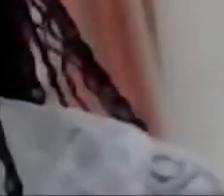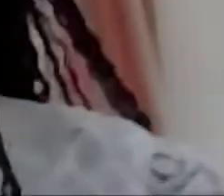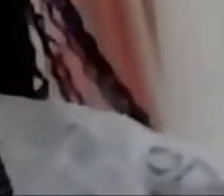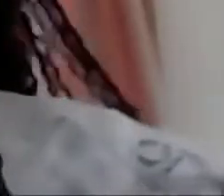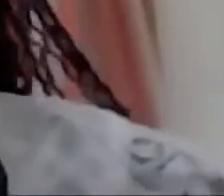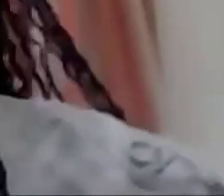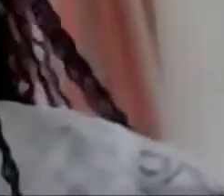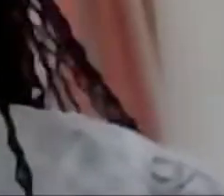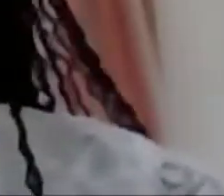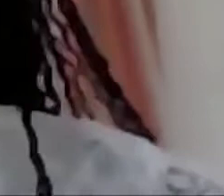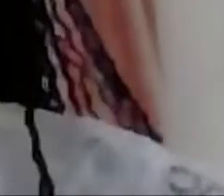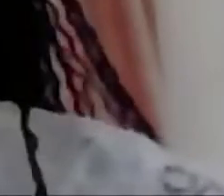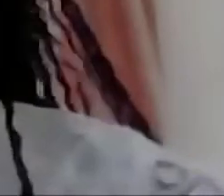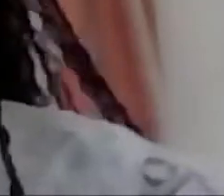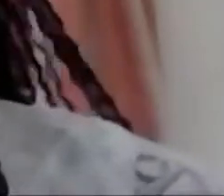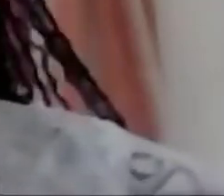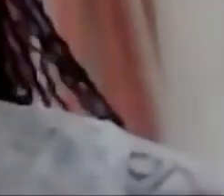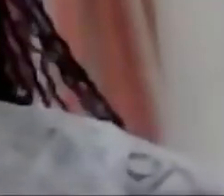Eu assim,